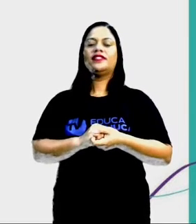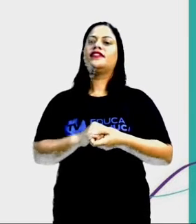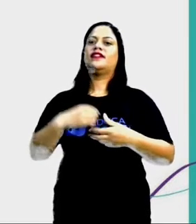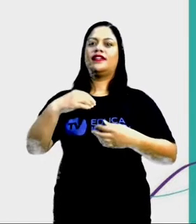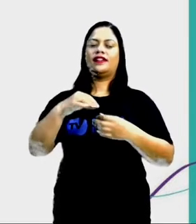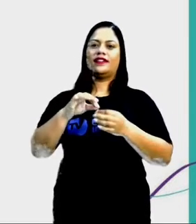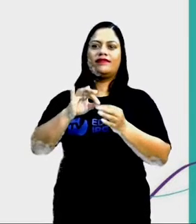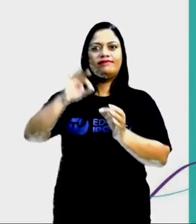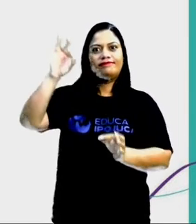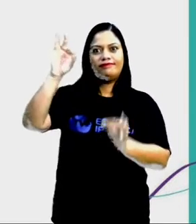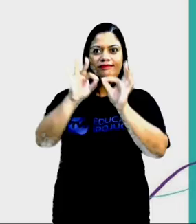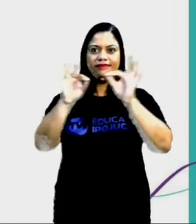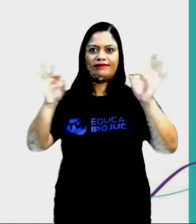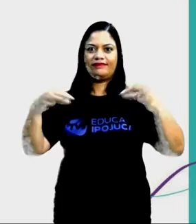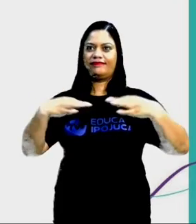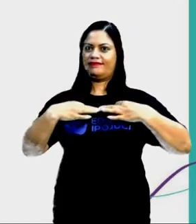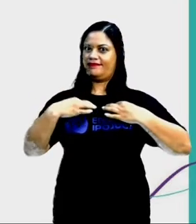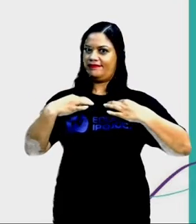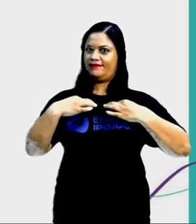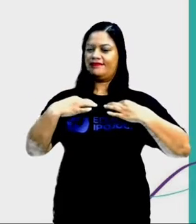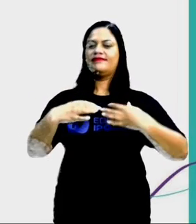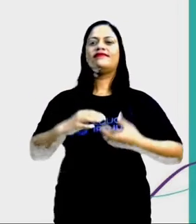de borracha. Temos a